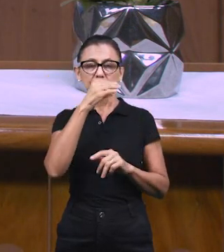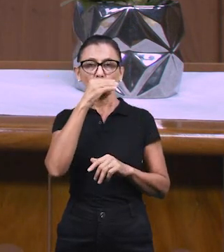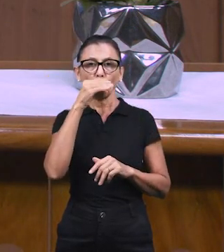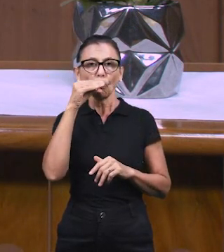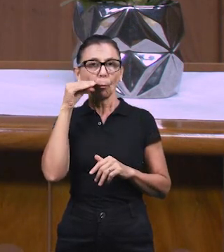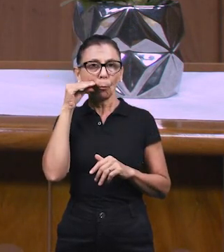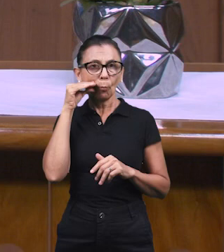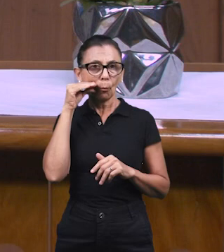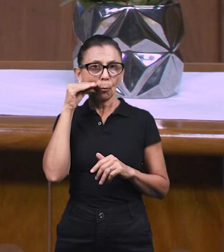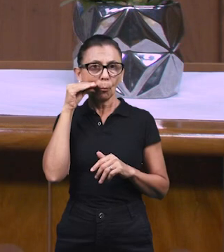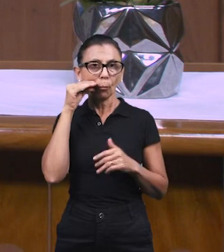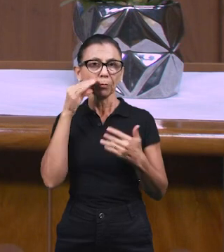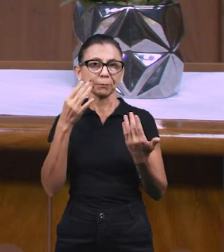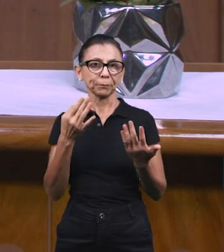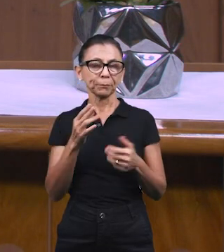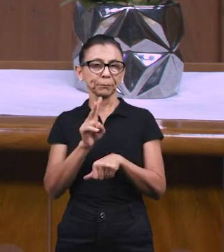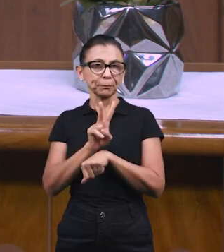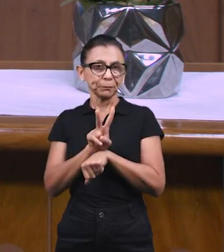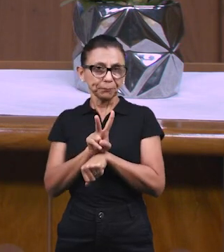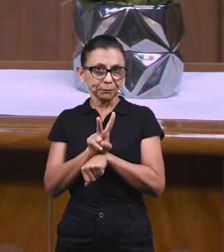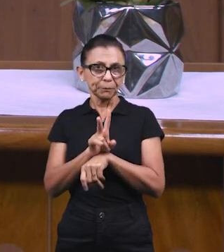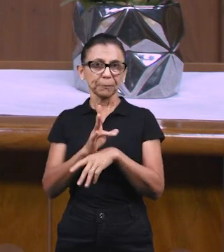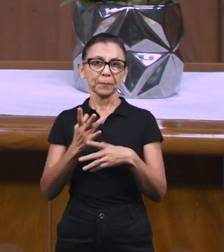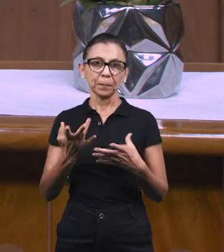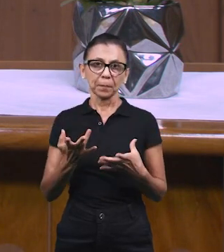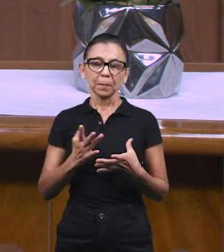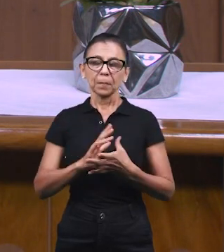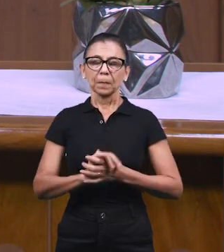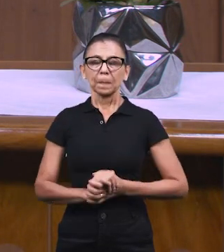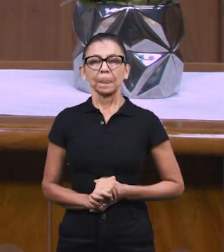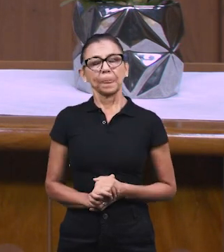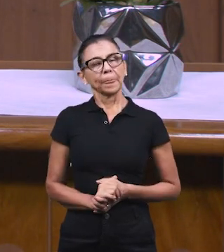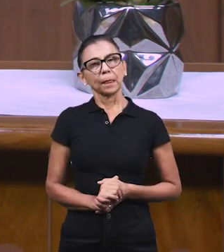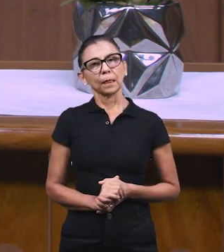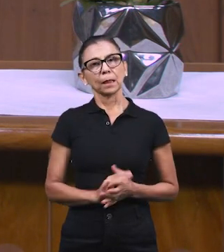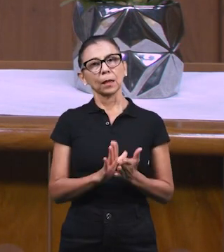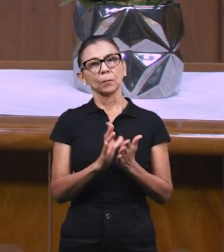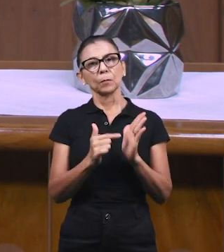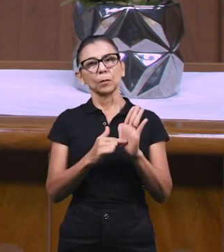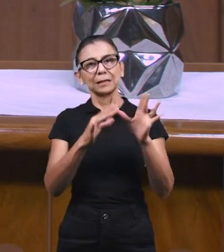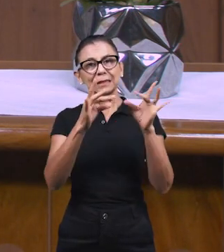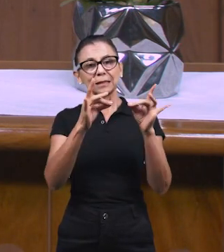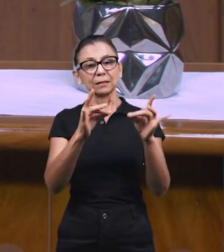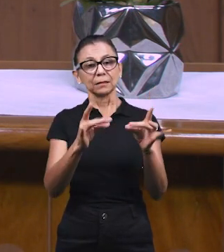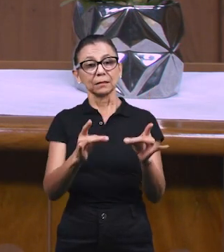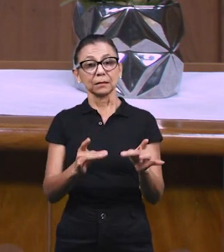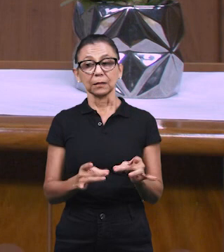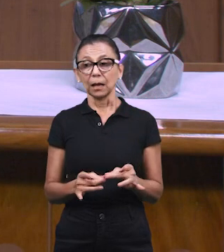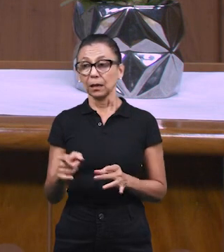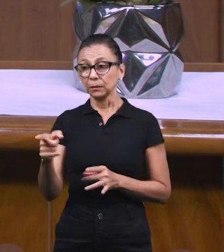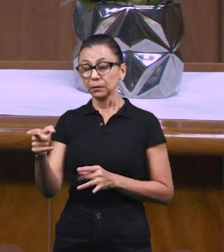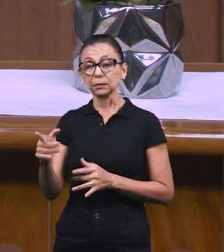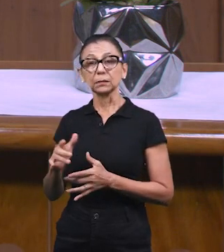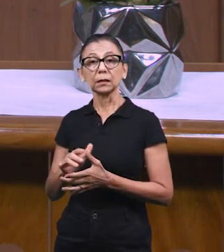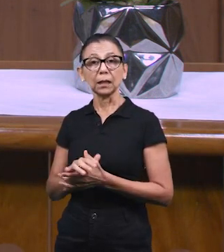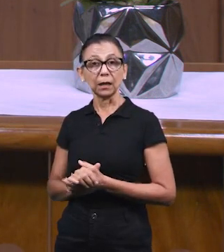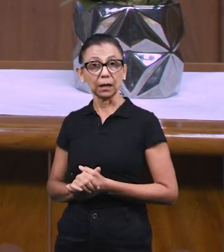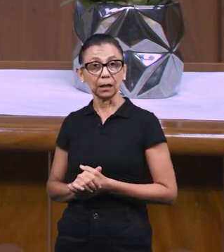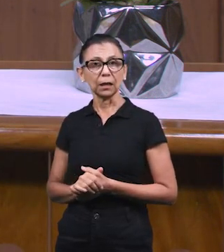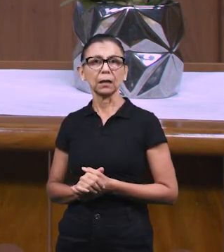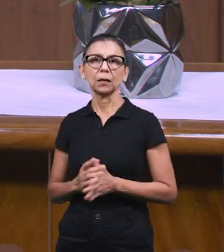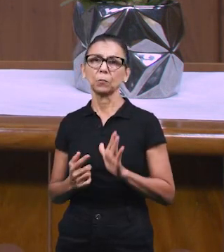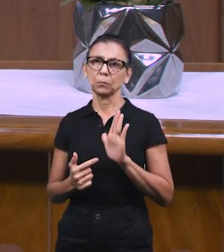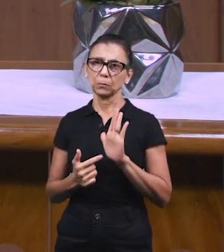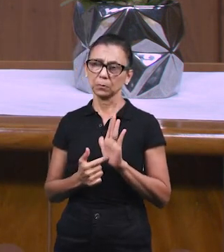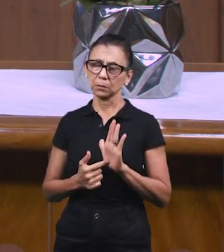relata detalhes extraordinários a respeito da vida de Jesus, dizendo que ele iria como ovelha muda perante os